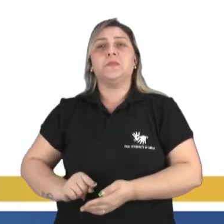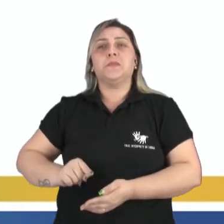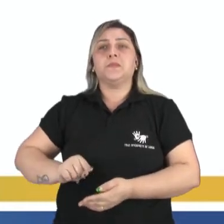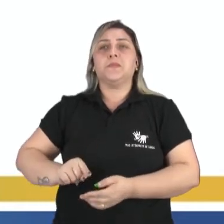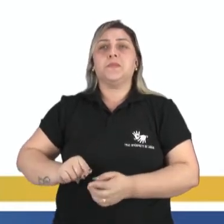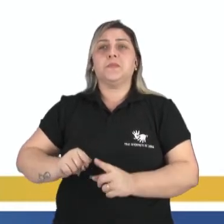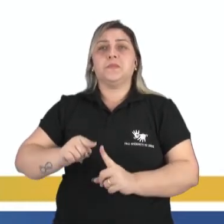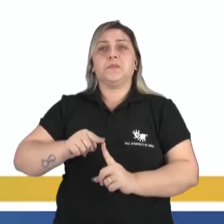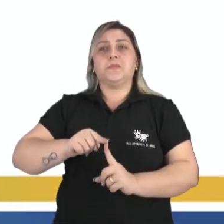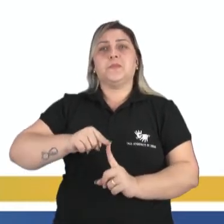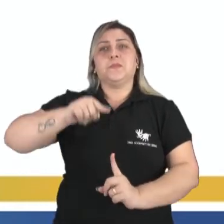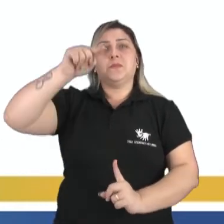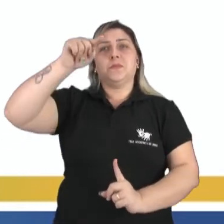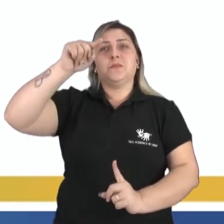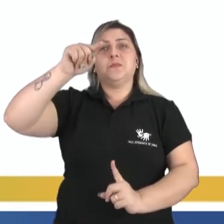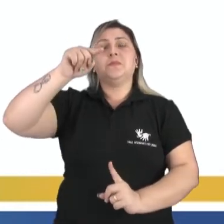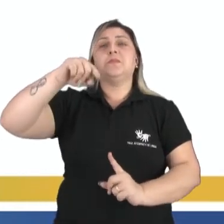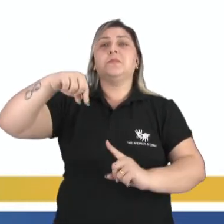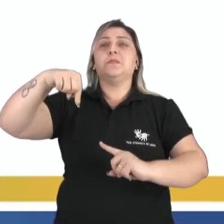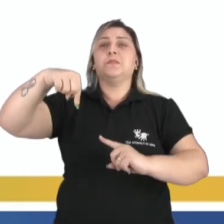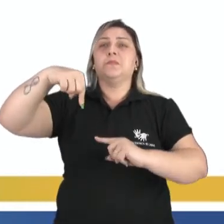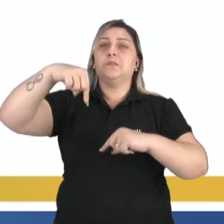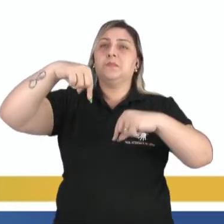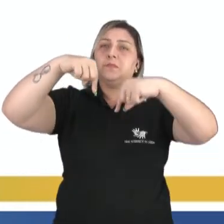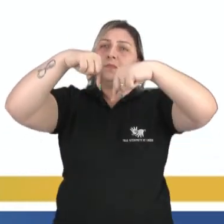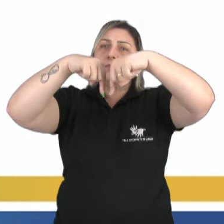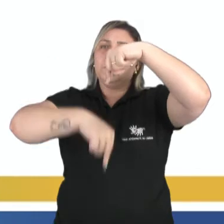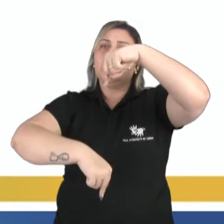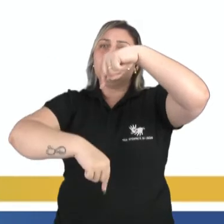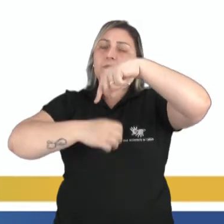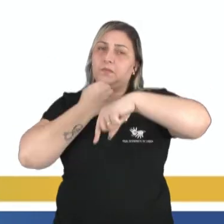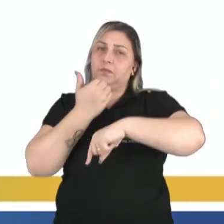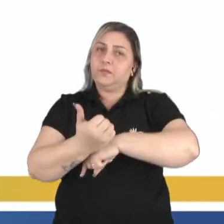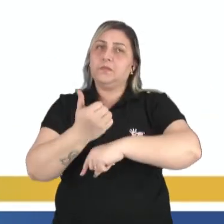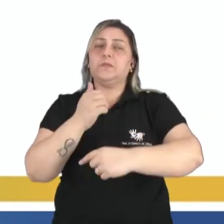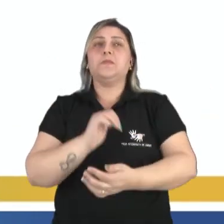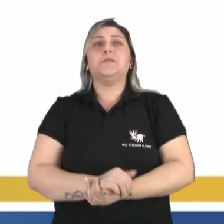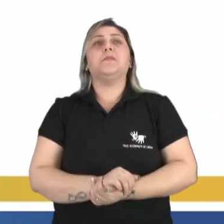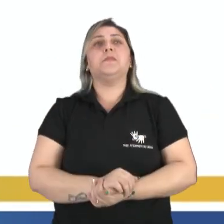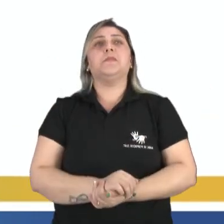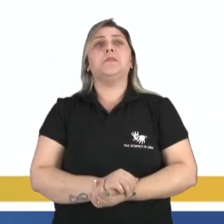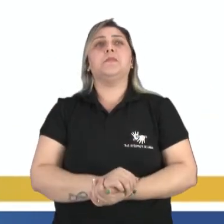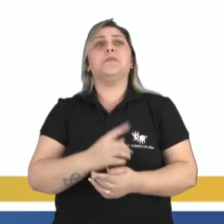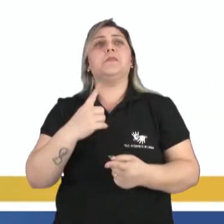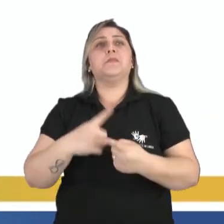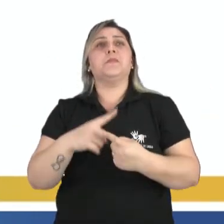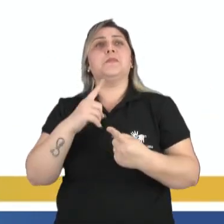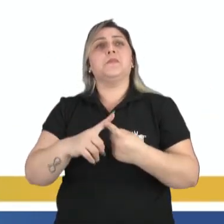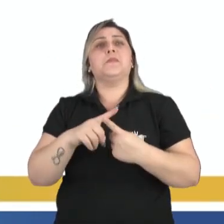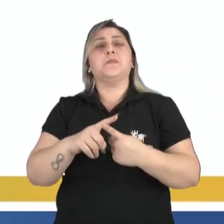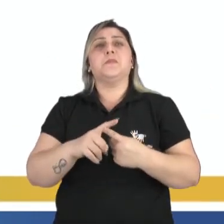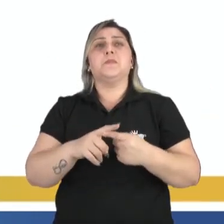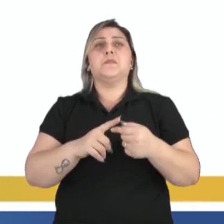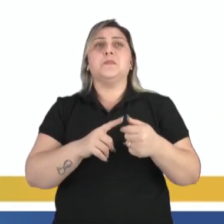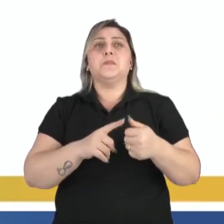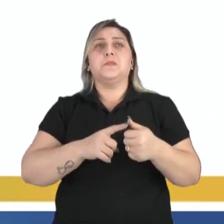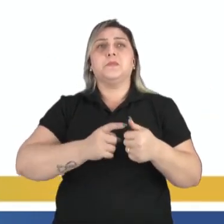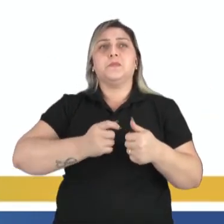dela é vertical para baixo, sentido para baixo. Tudo bem? Pessoal, por que esse vetor aqui, ó, ele